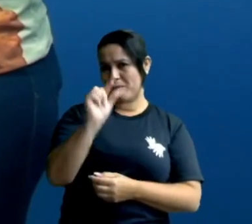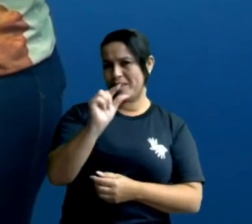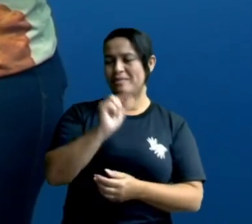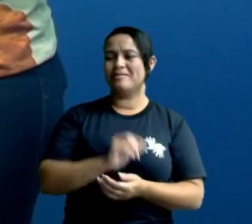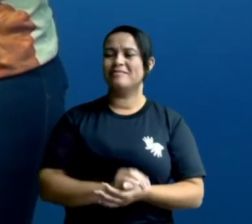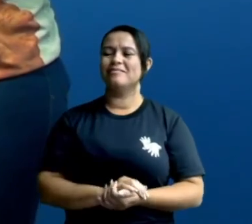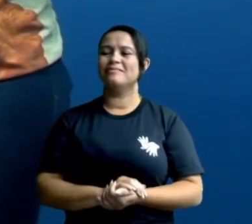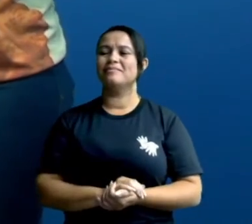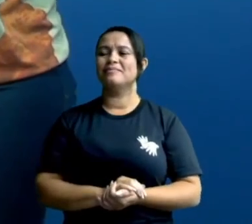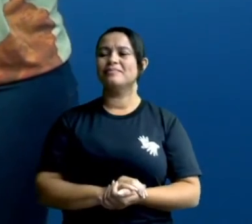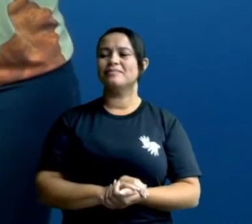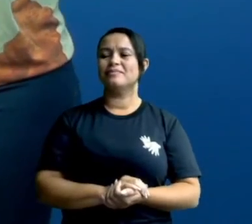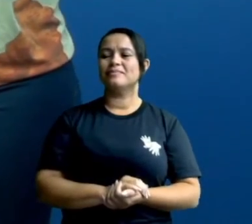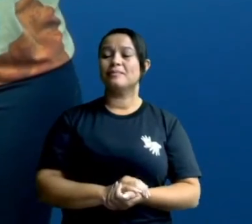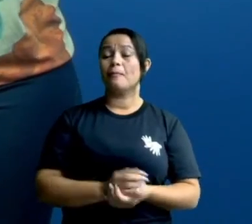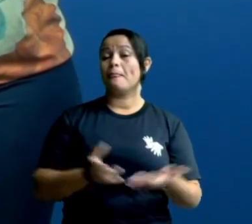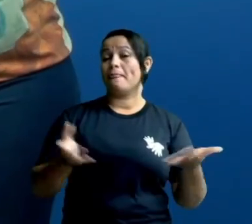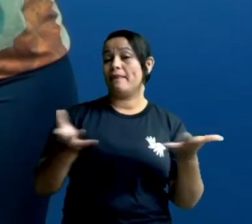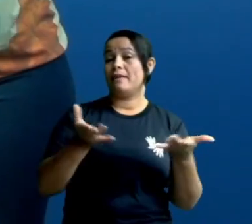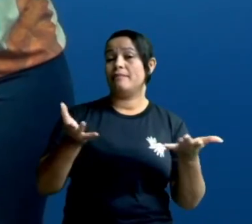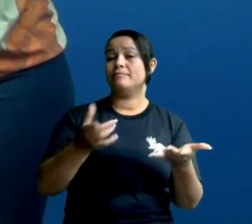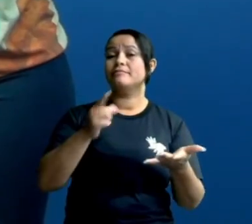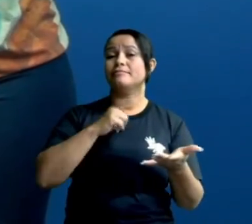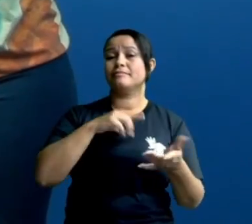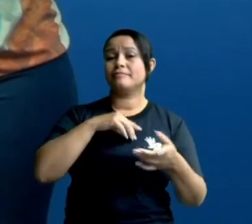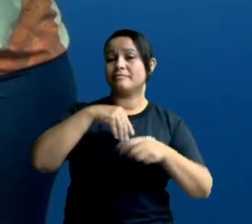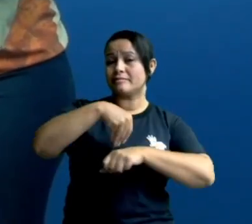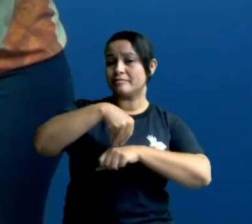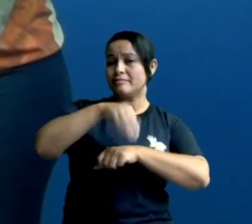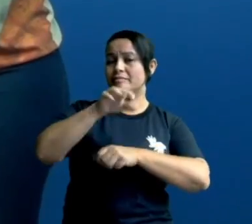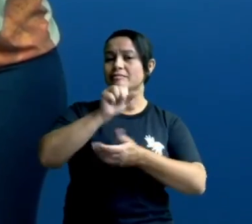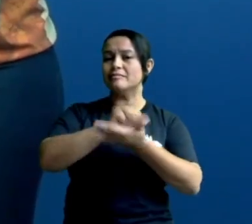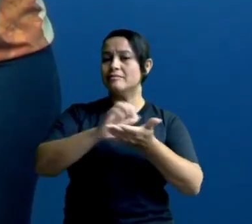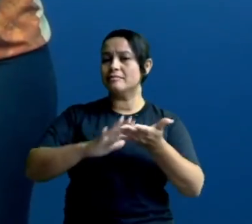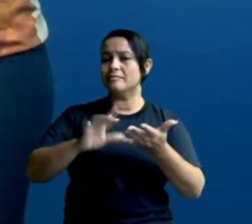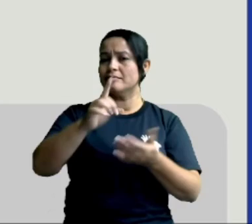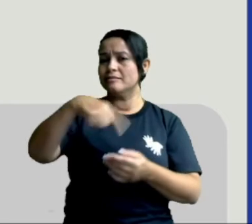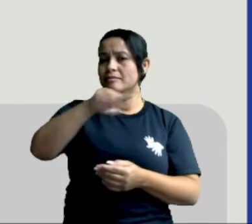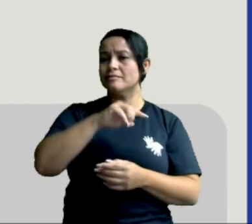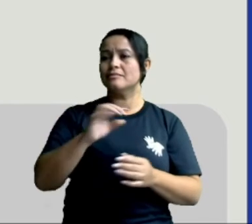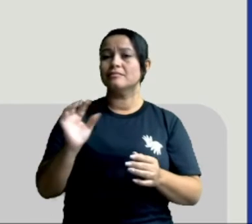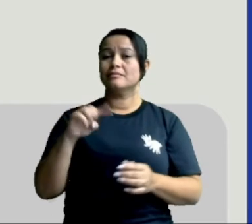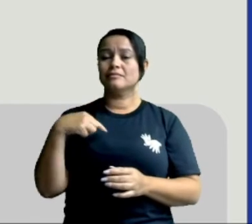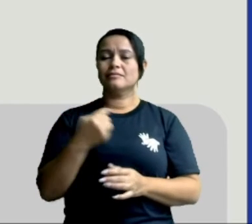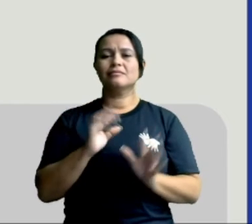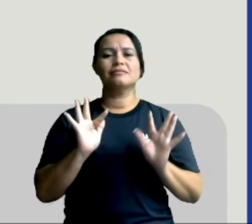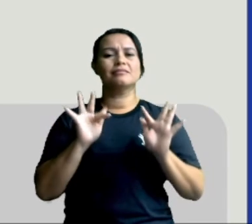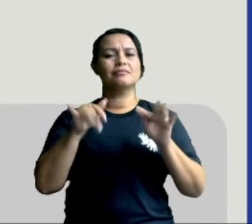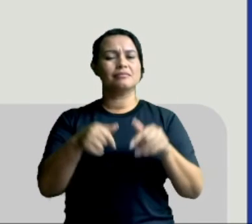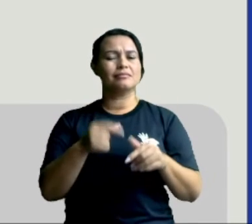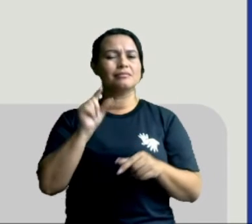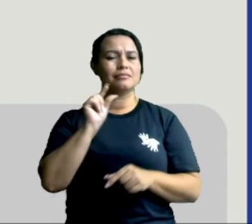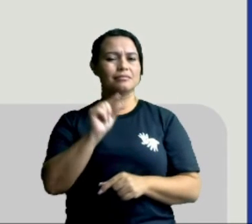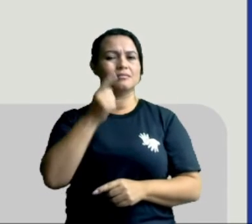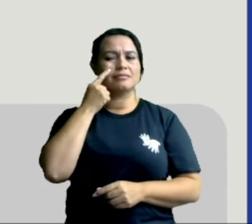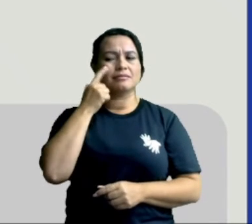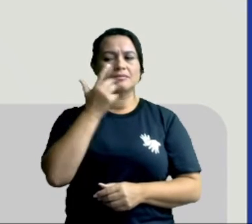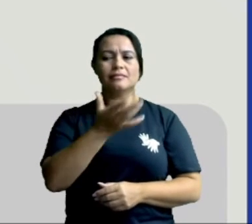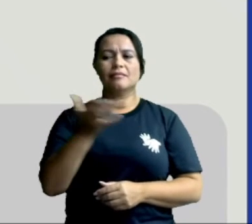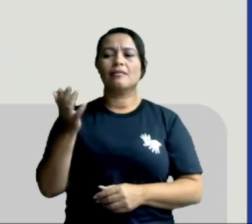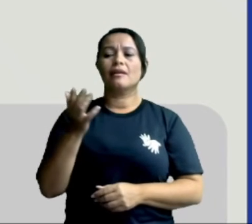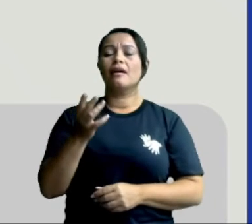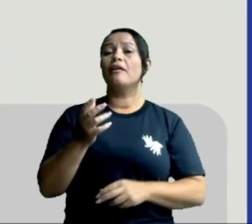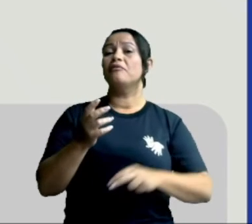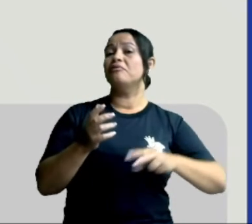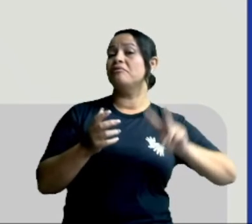certo Oi e aí eu trouxe uma atividade para você só para a gente fechar um pouquinho ver comigo aí eu